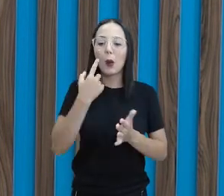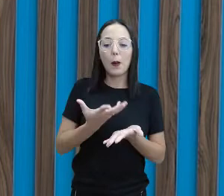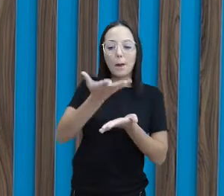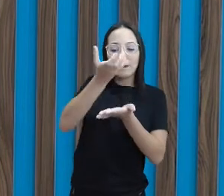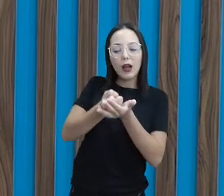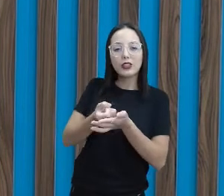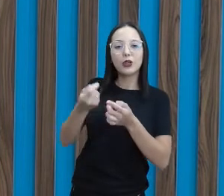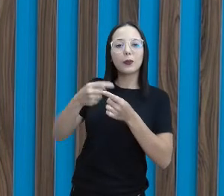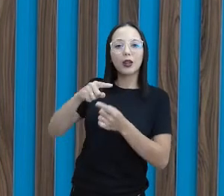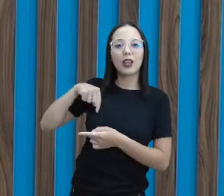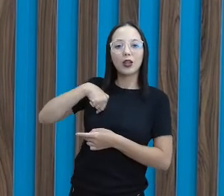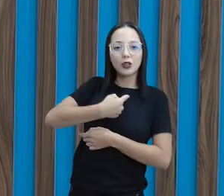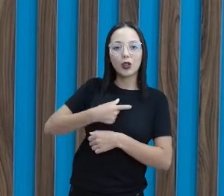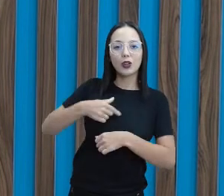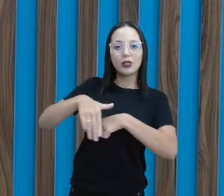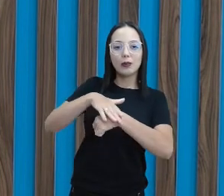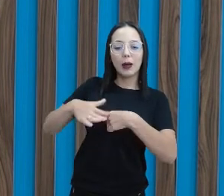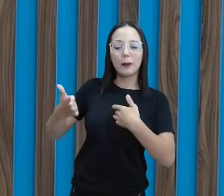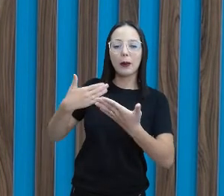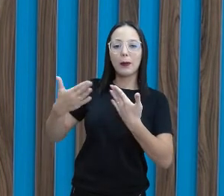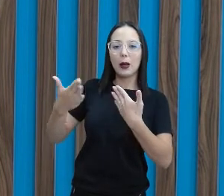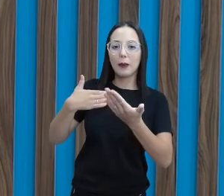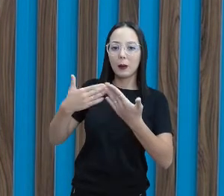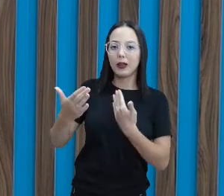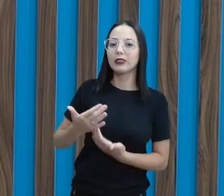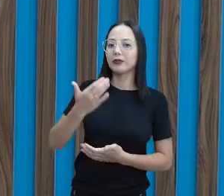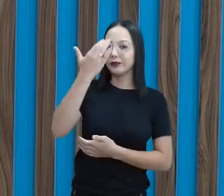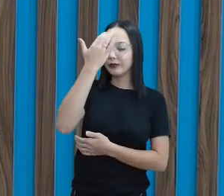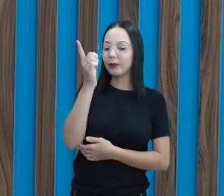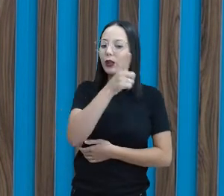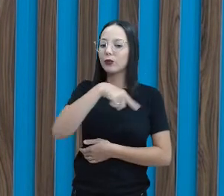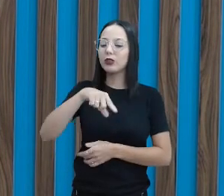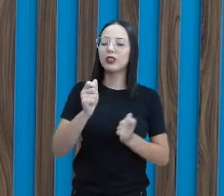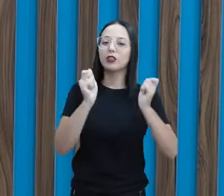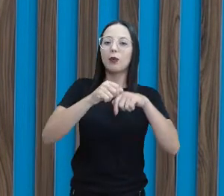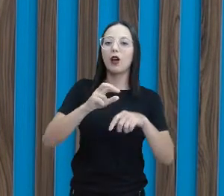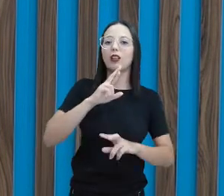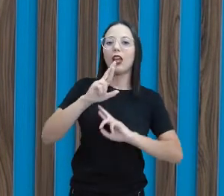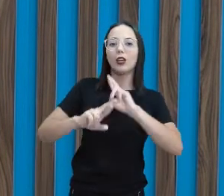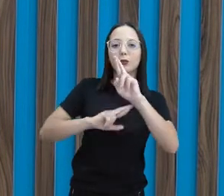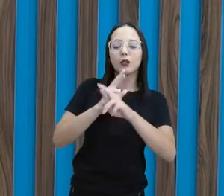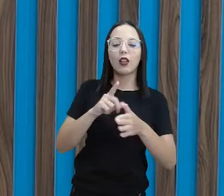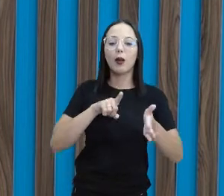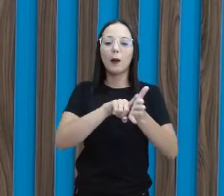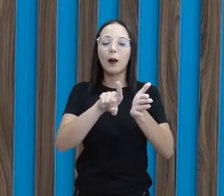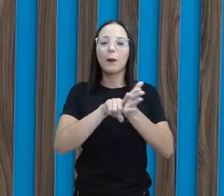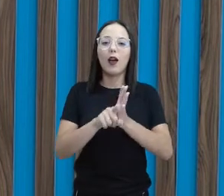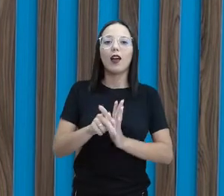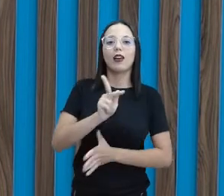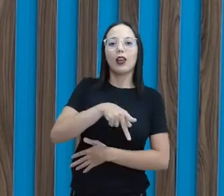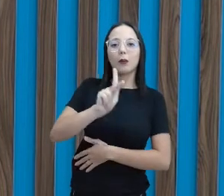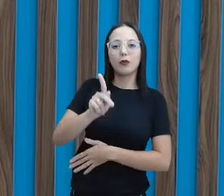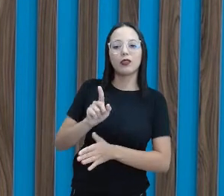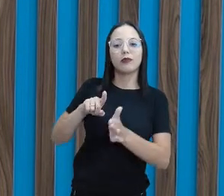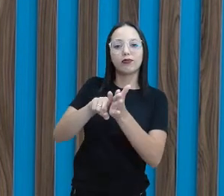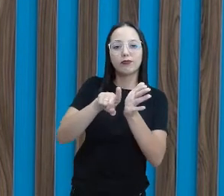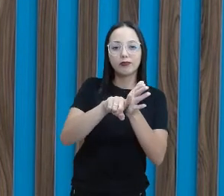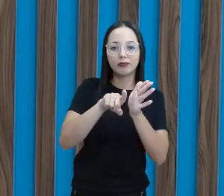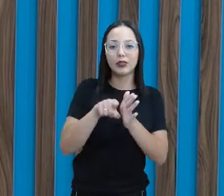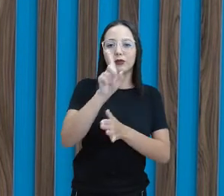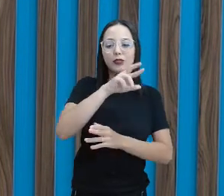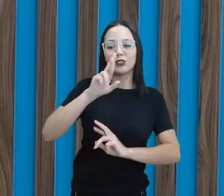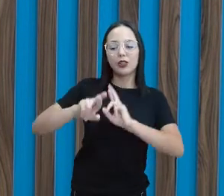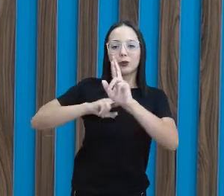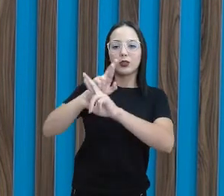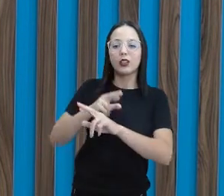dele que nós vamos fazer essa interação, onde vocês vão poder responder os questionamentos que a professora Carol está trazendo e